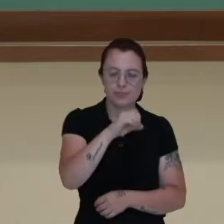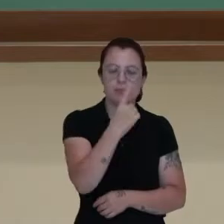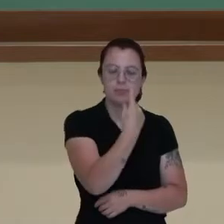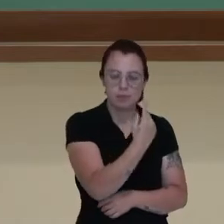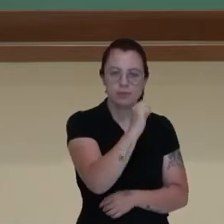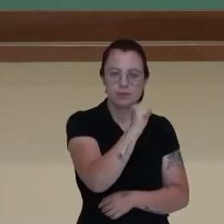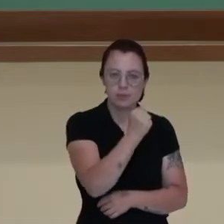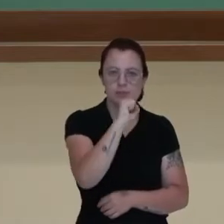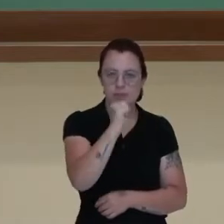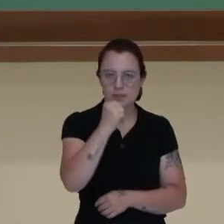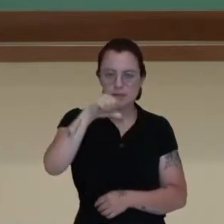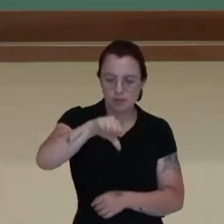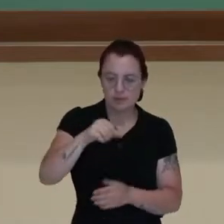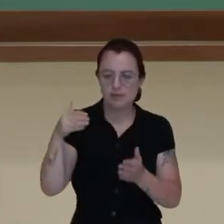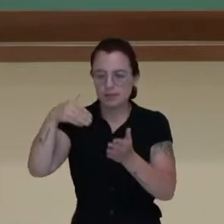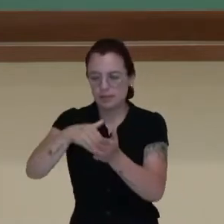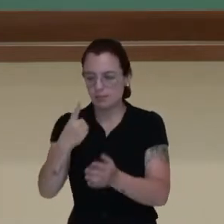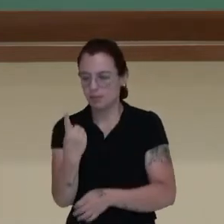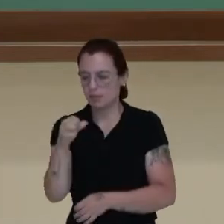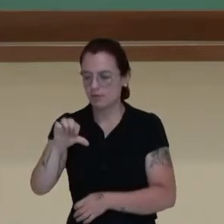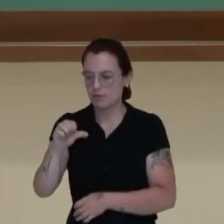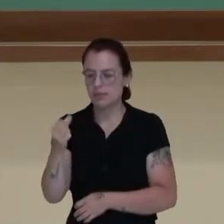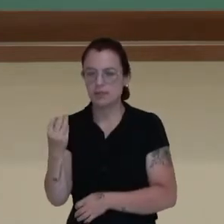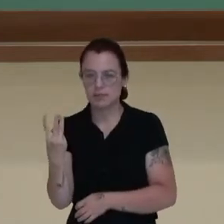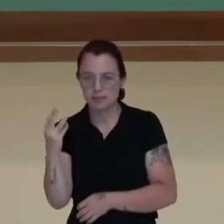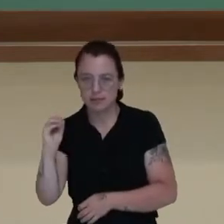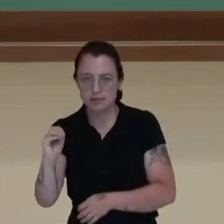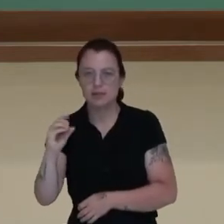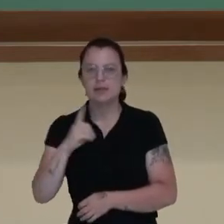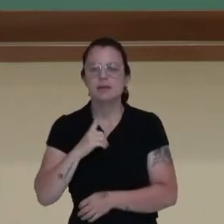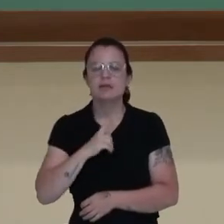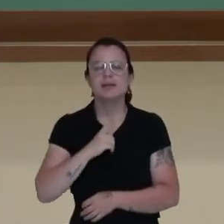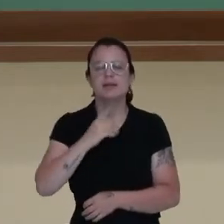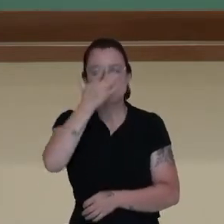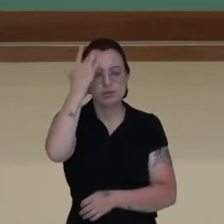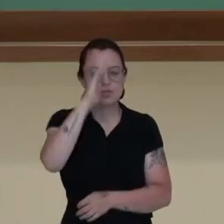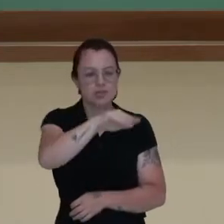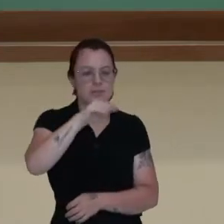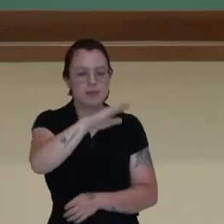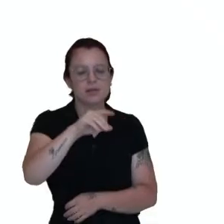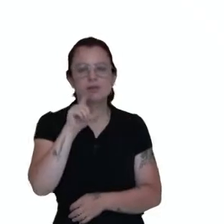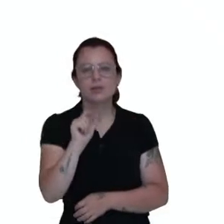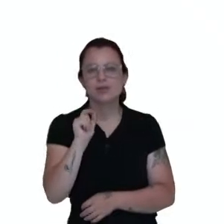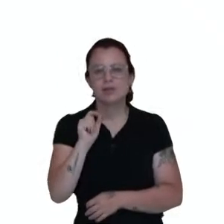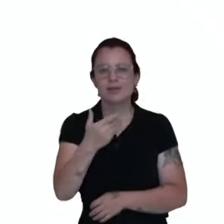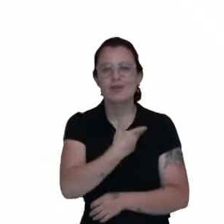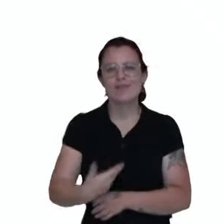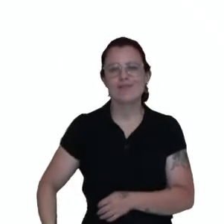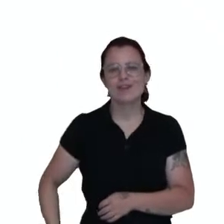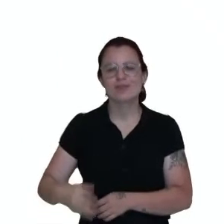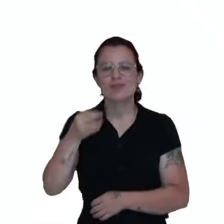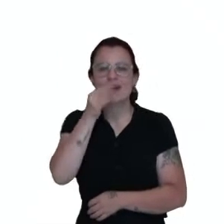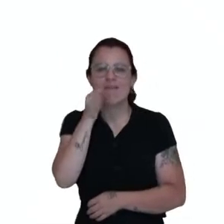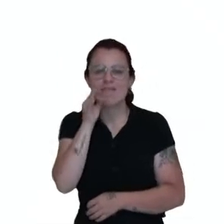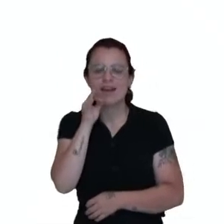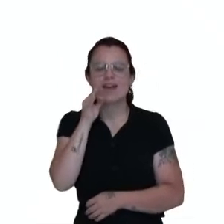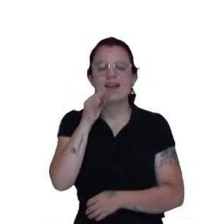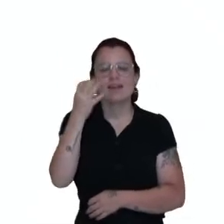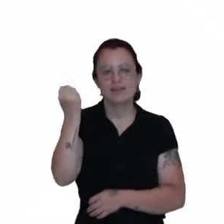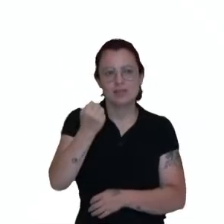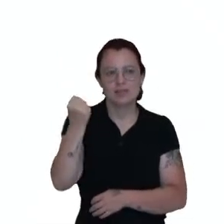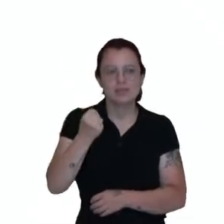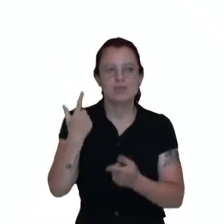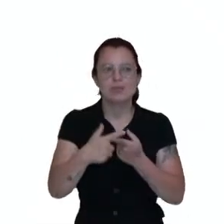esse período ele teve o apelido, ele foi chamado de República do Café com Leite. Por quê? Porque ela ficou conhecida como